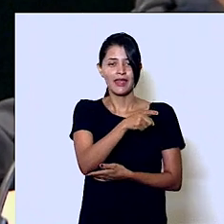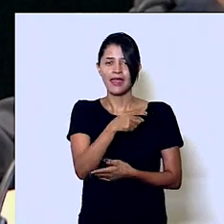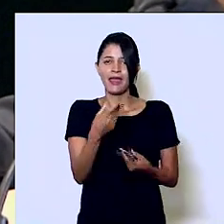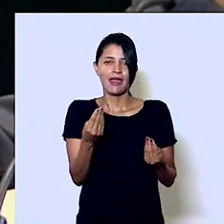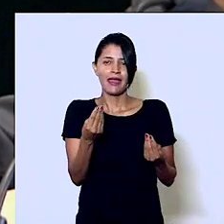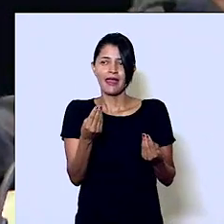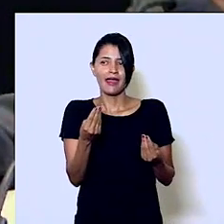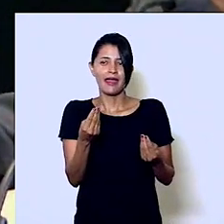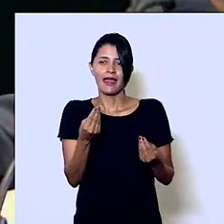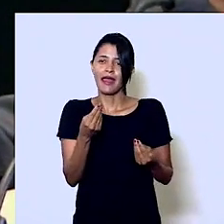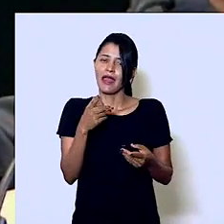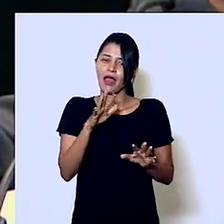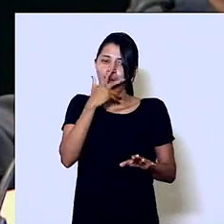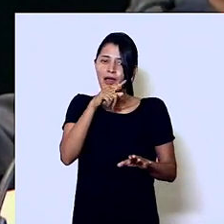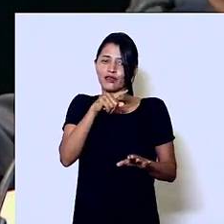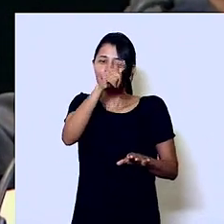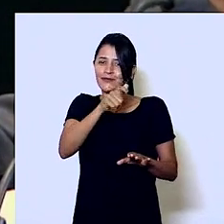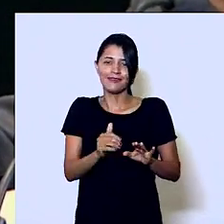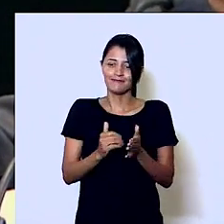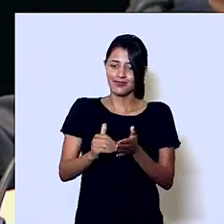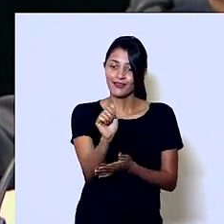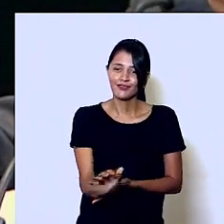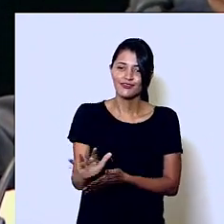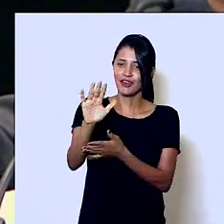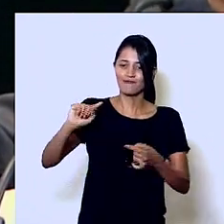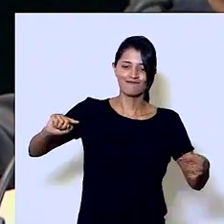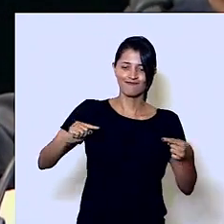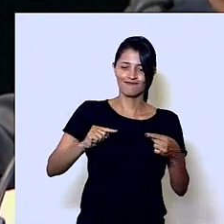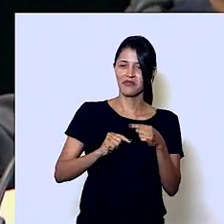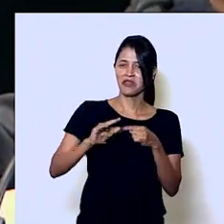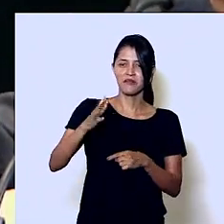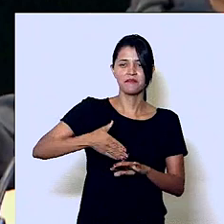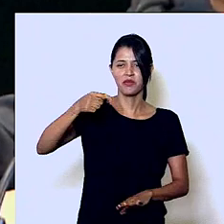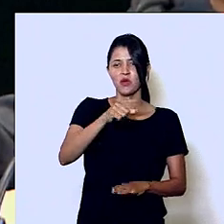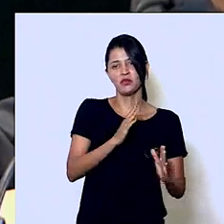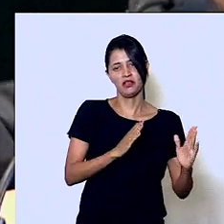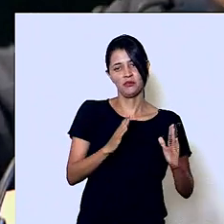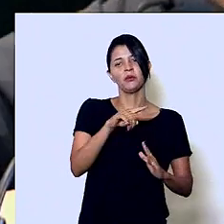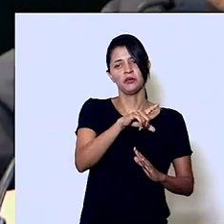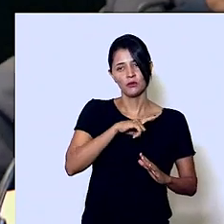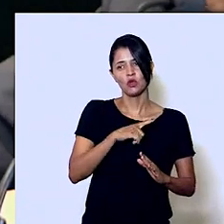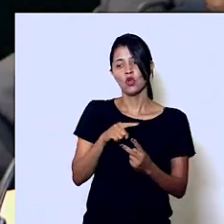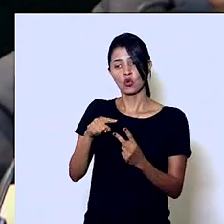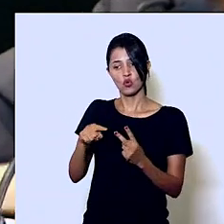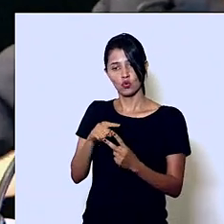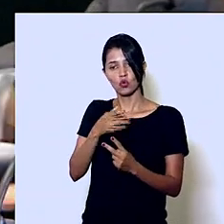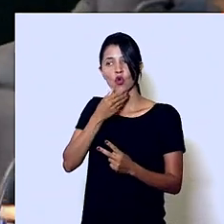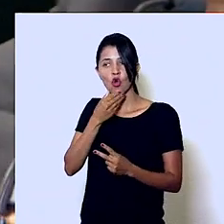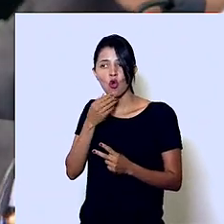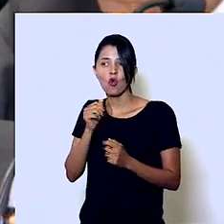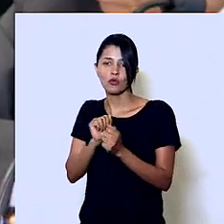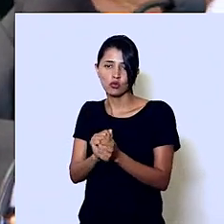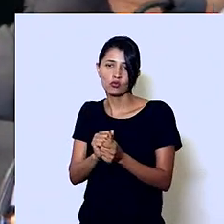secretário-geral mais adequado para aquela fase, com dois ilustres homens públicos brasileiros, ministro